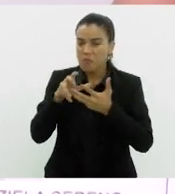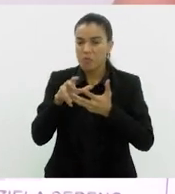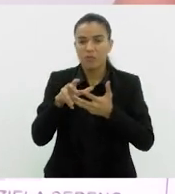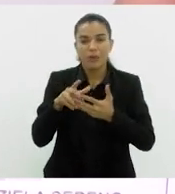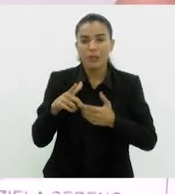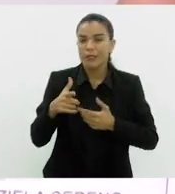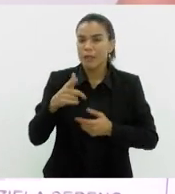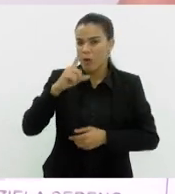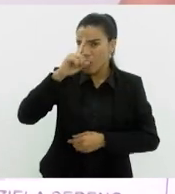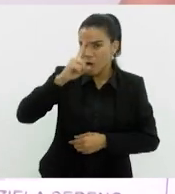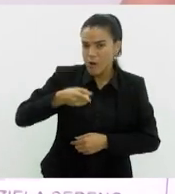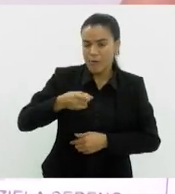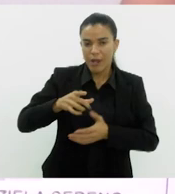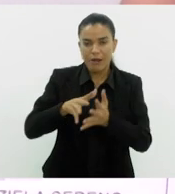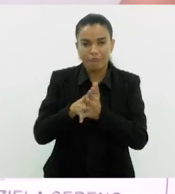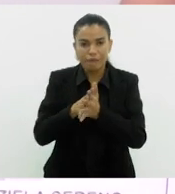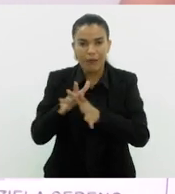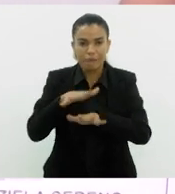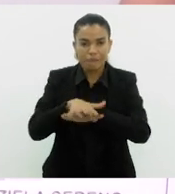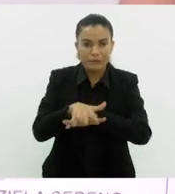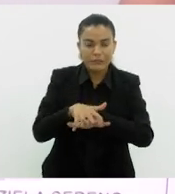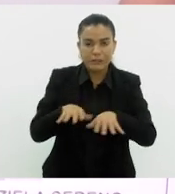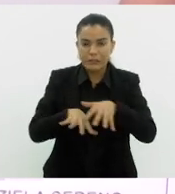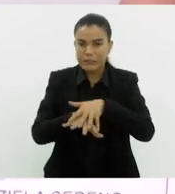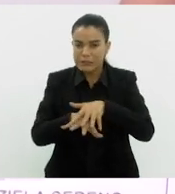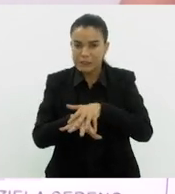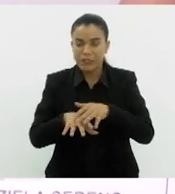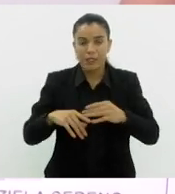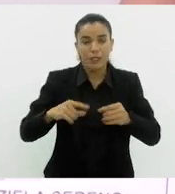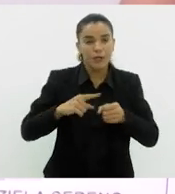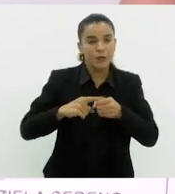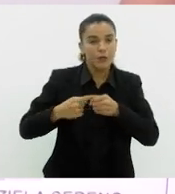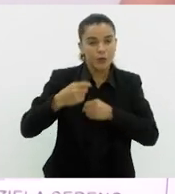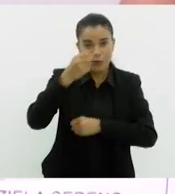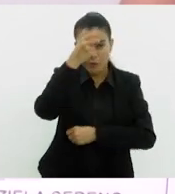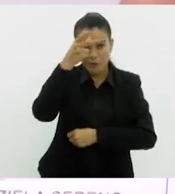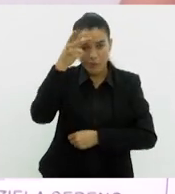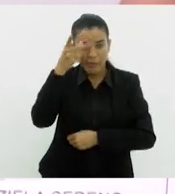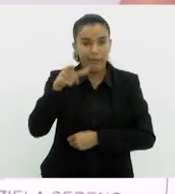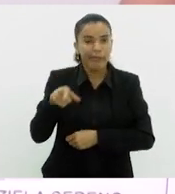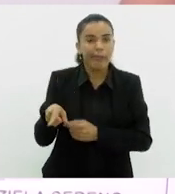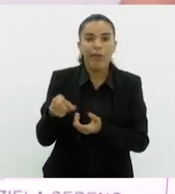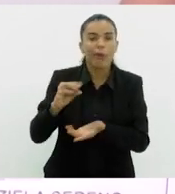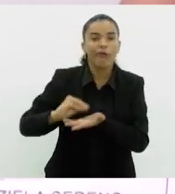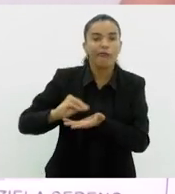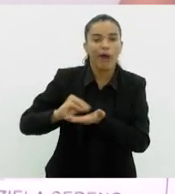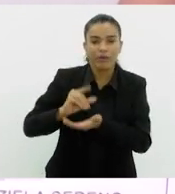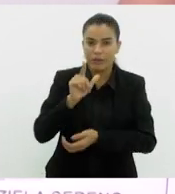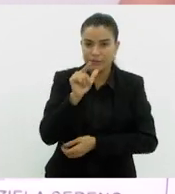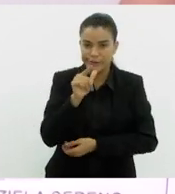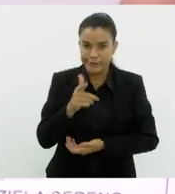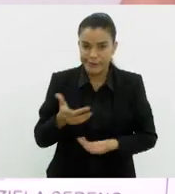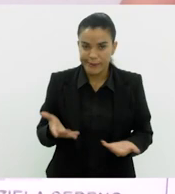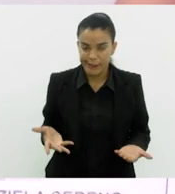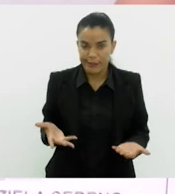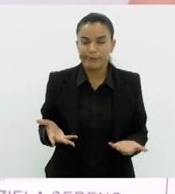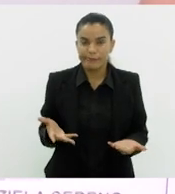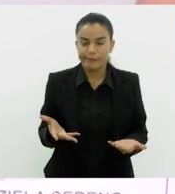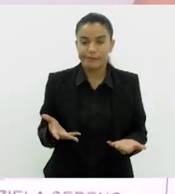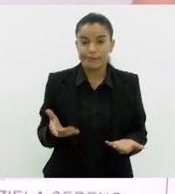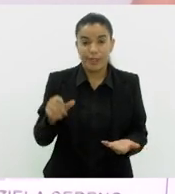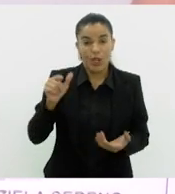pedia para a gente lavar a mão, e no município tem uma defasagem muito grande de água, né? E